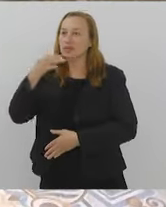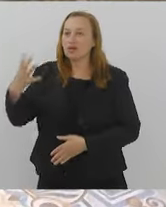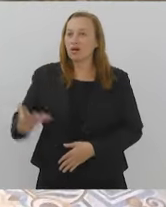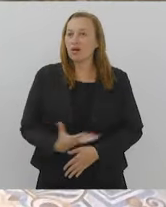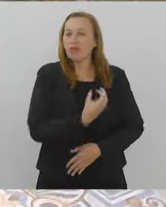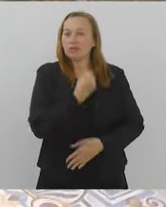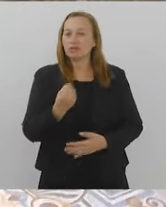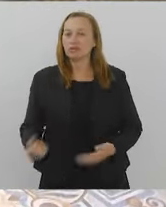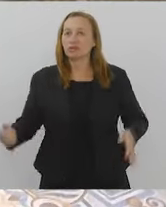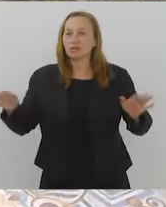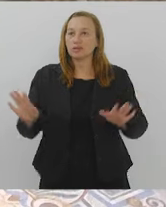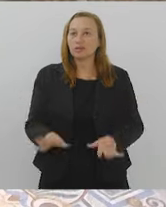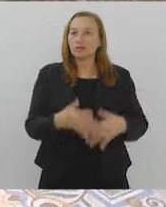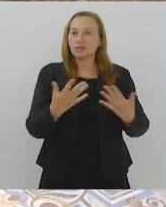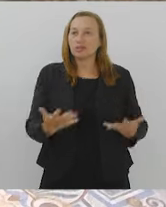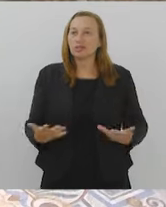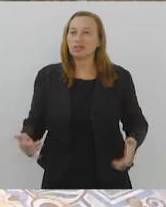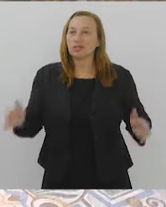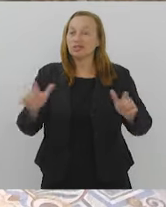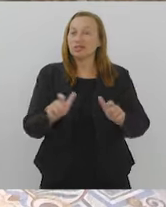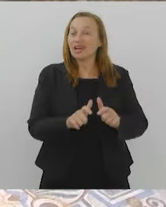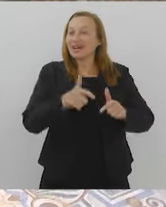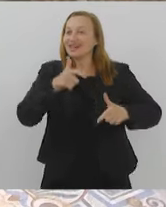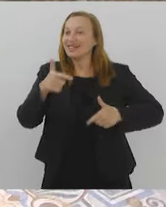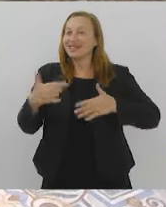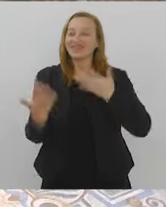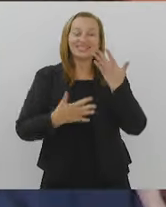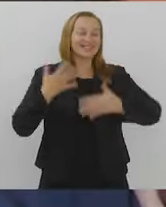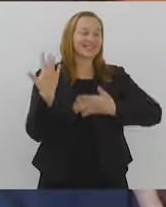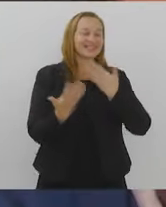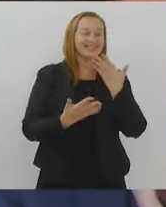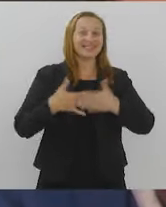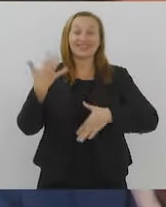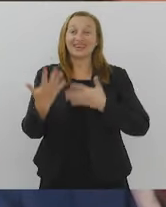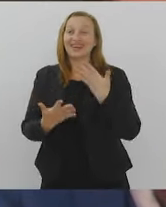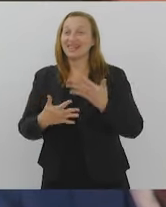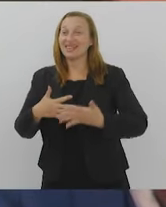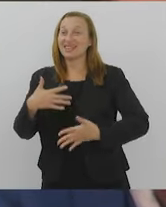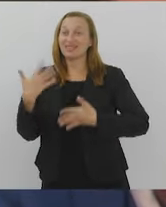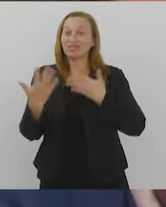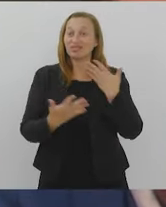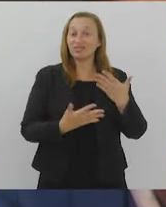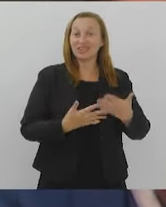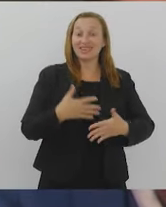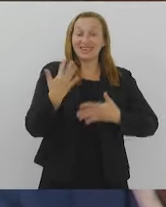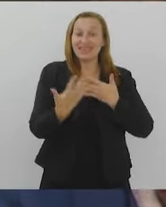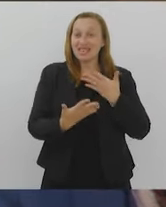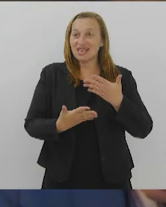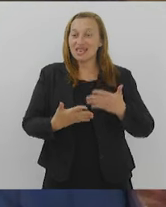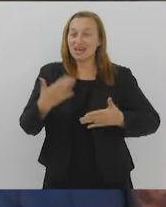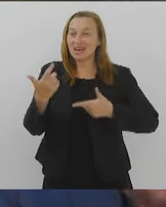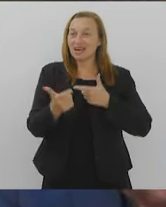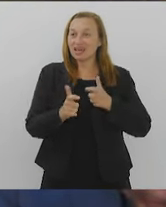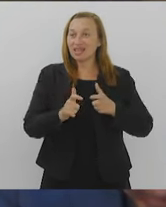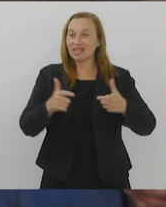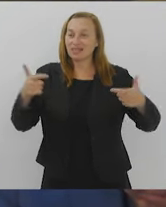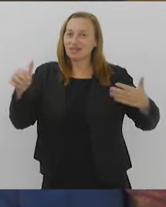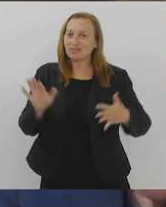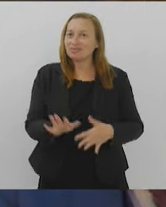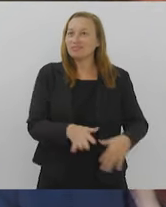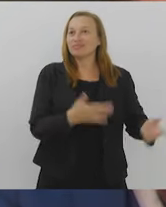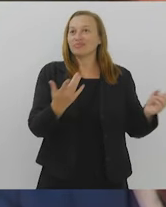pois maior alegria não temos de fruir